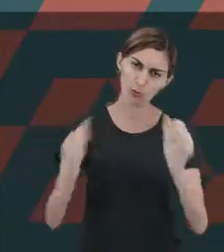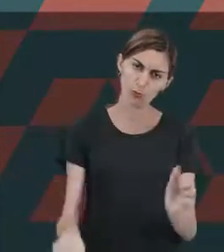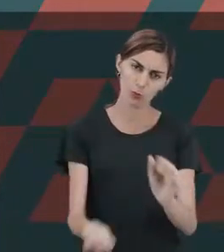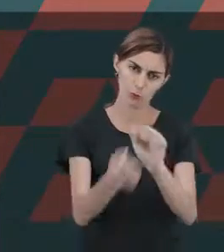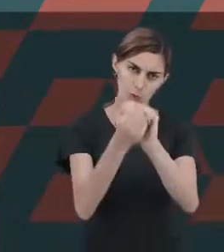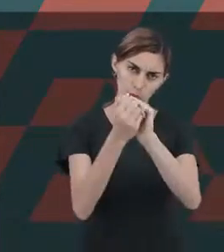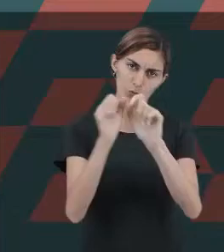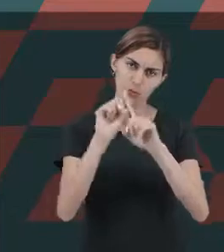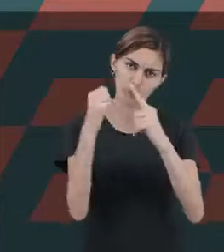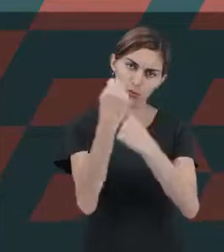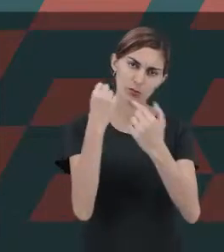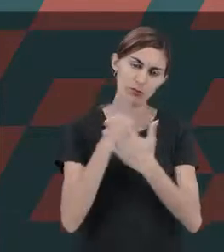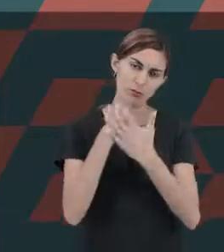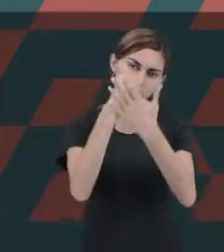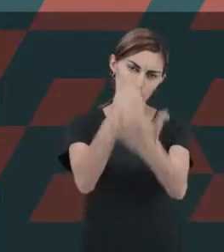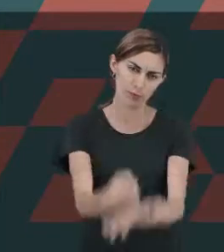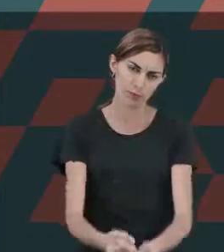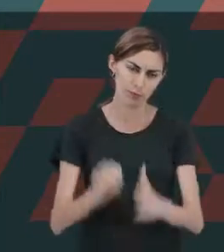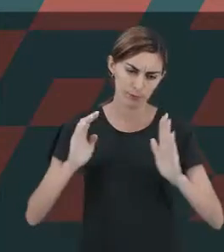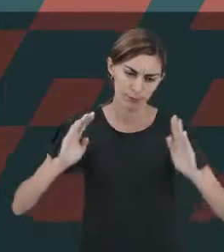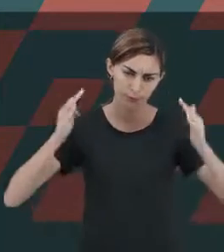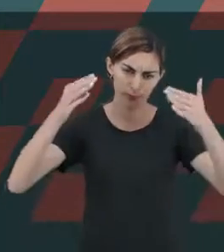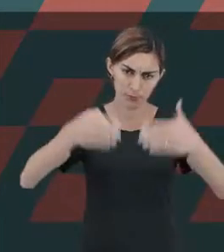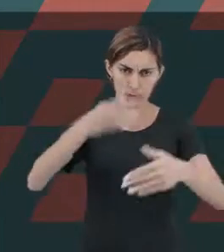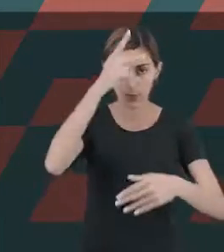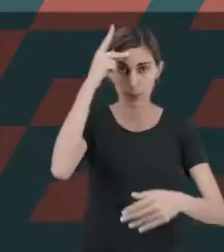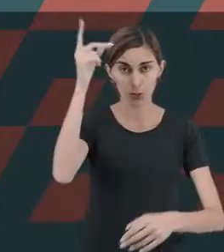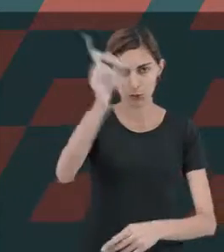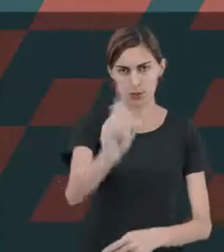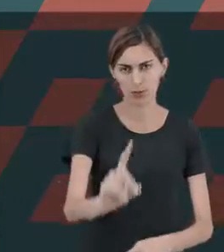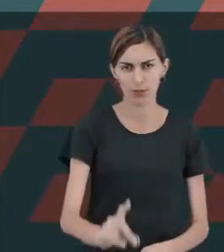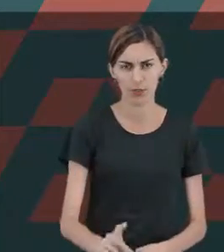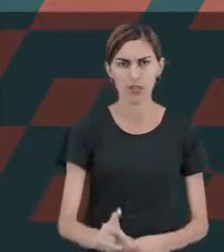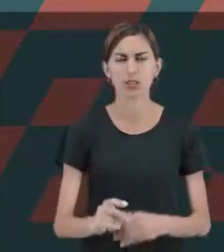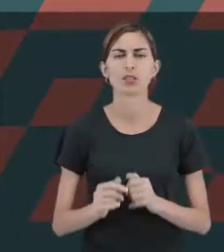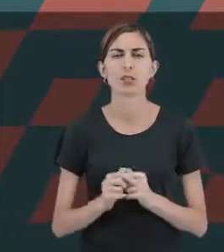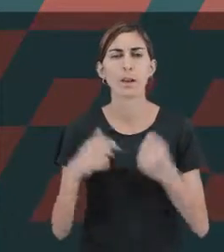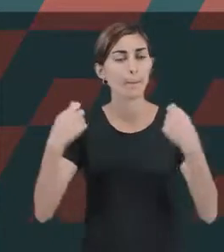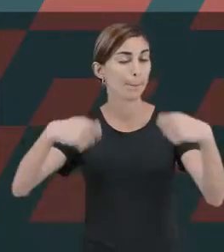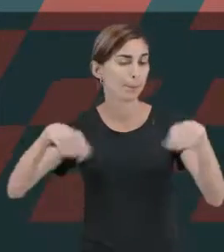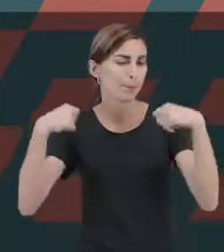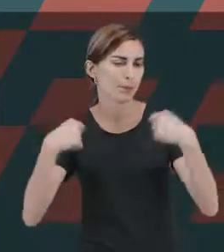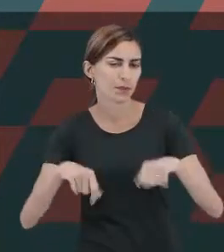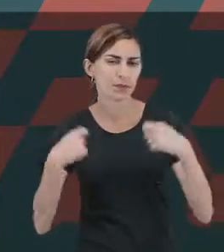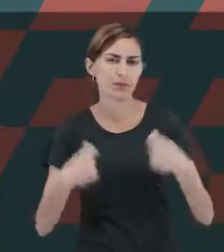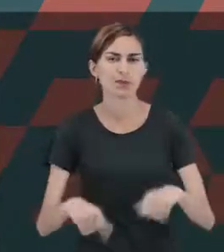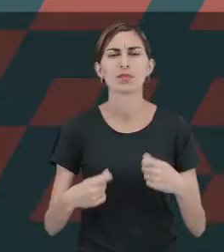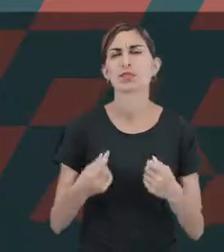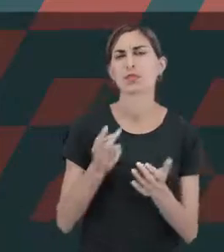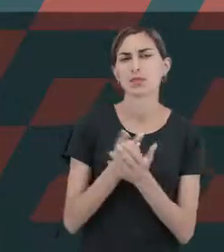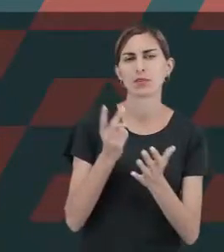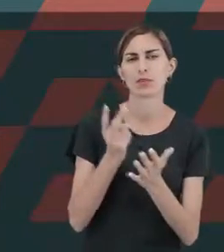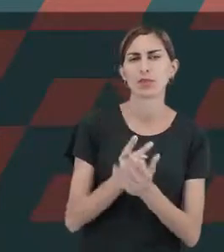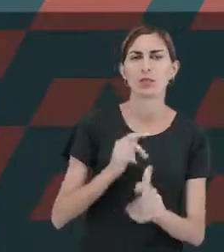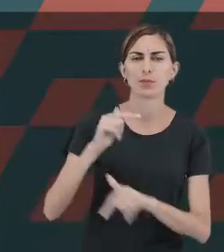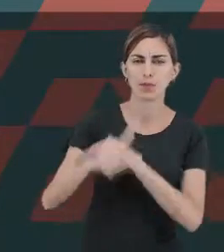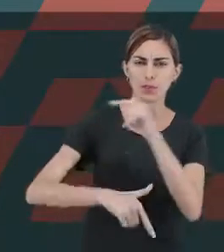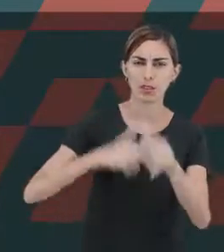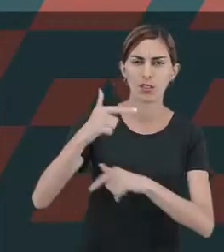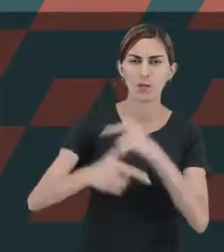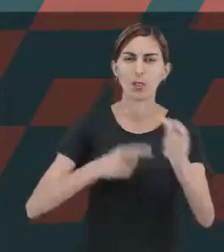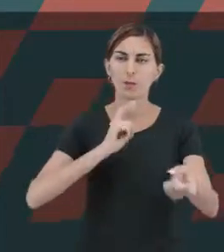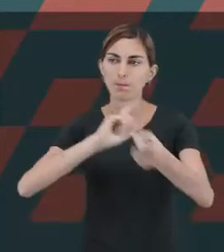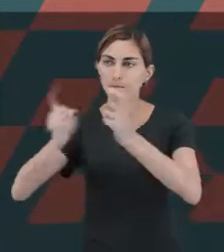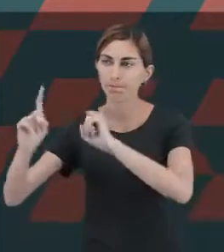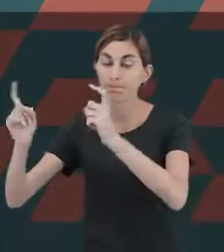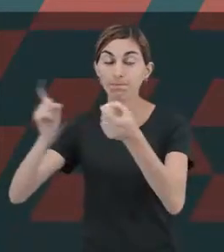à assistência social, direcionado para a pessoa com deficiência, precisa frisar sempre o trabalho e a articulação